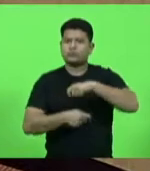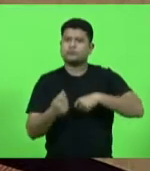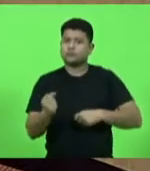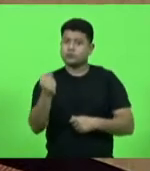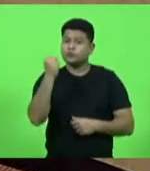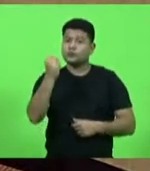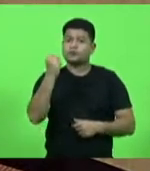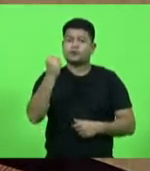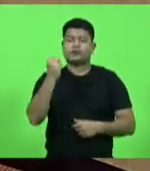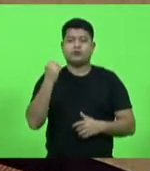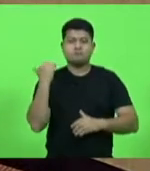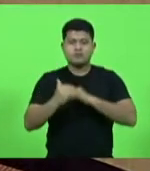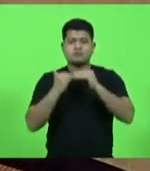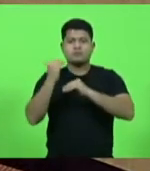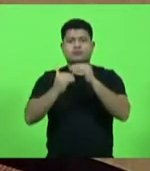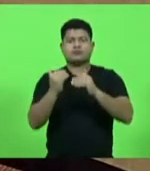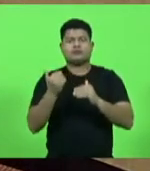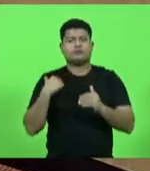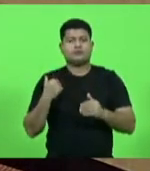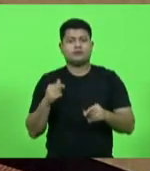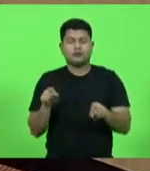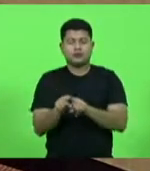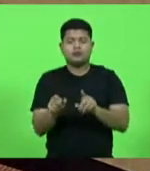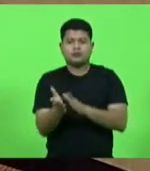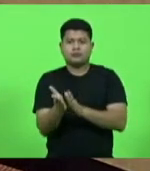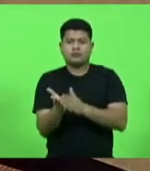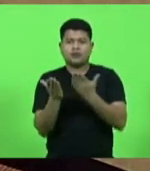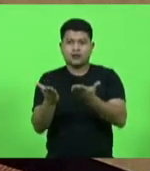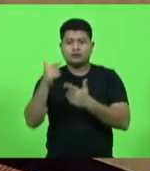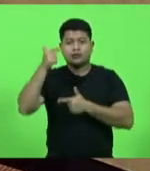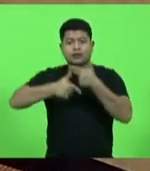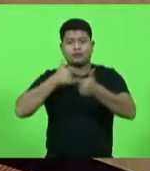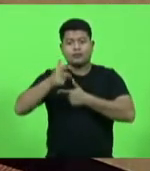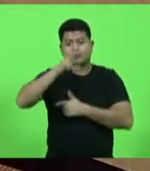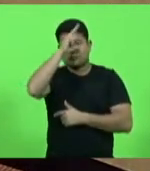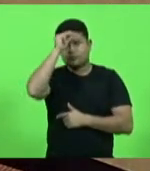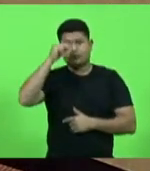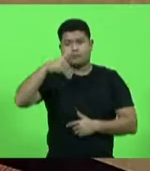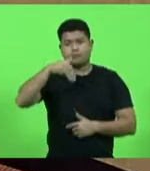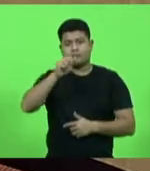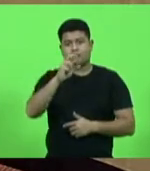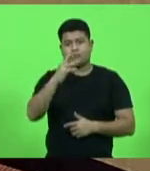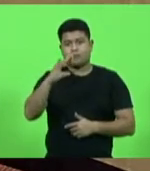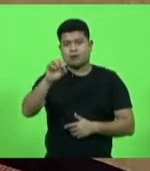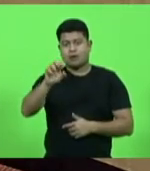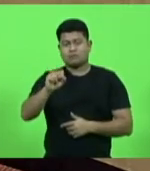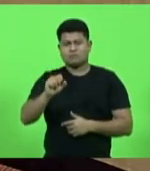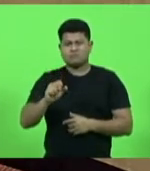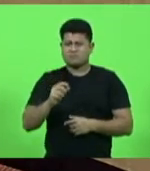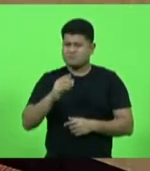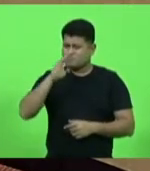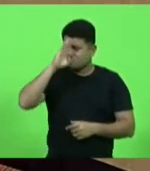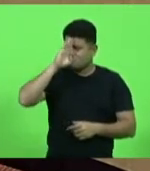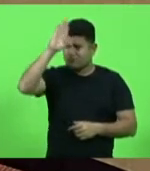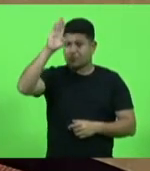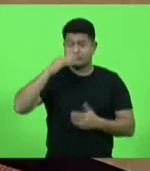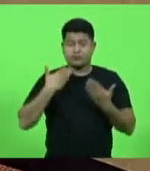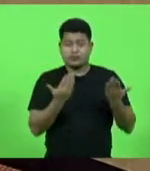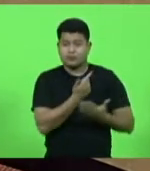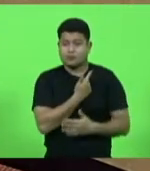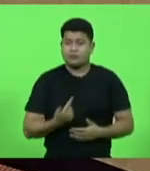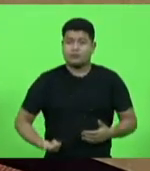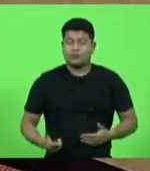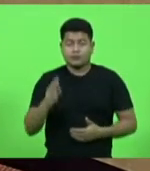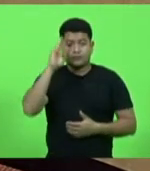claro, enaltecer o trabalho do prefeito Marcos, que lidera todo esse processo, mas agradecer muito ao governador Moisés e ao